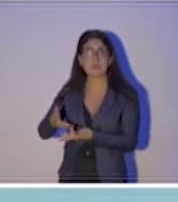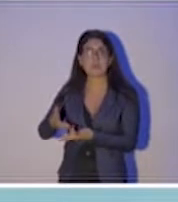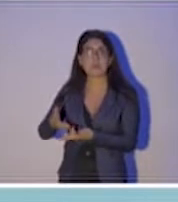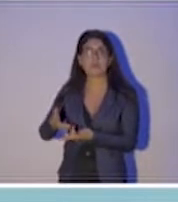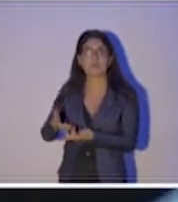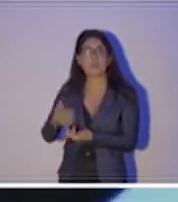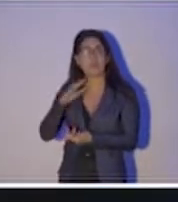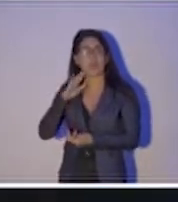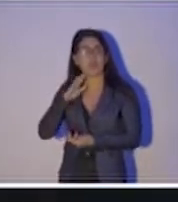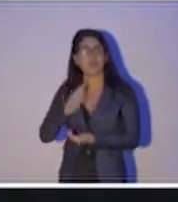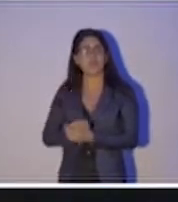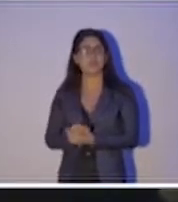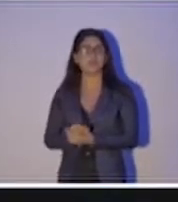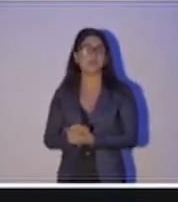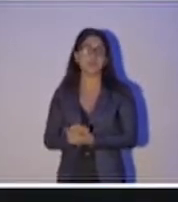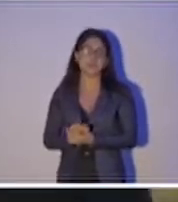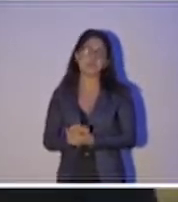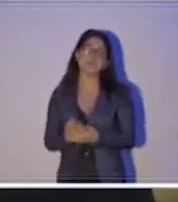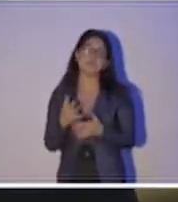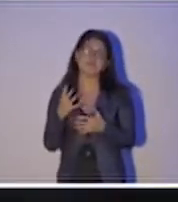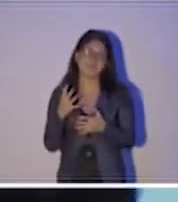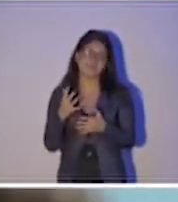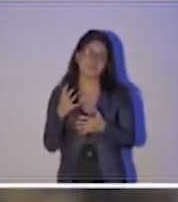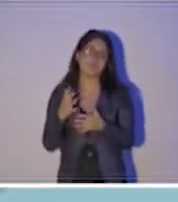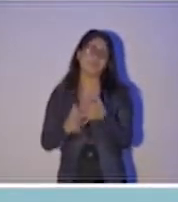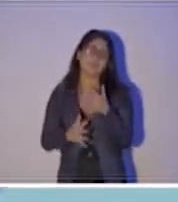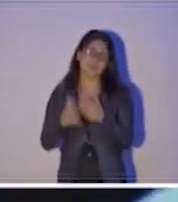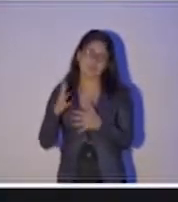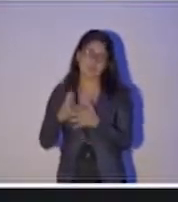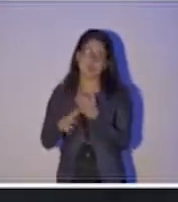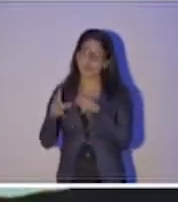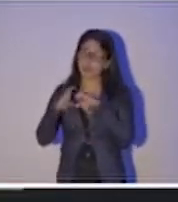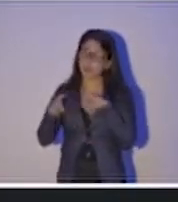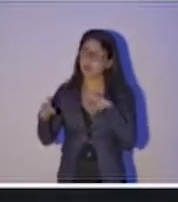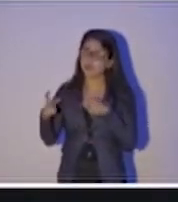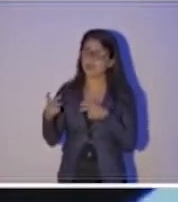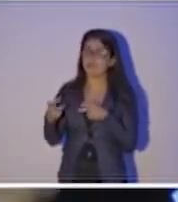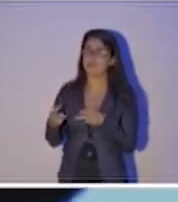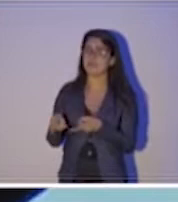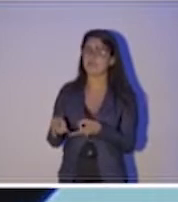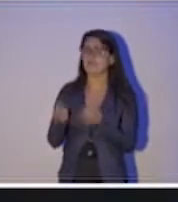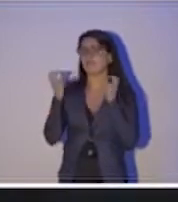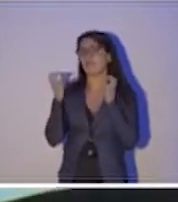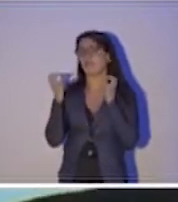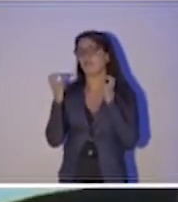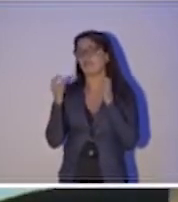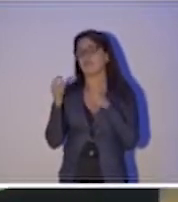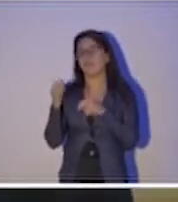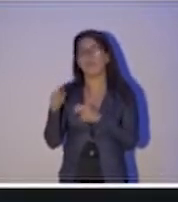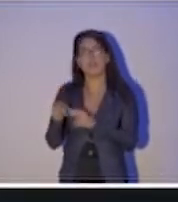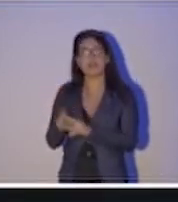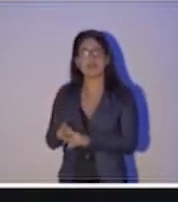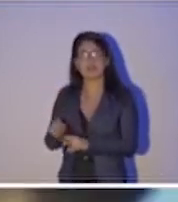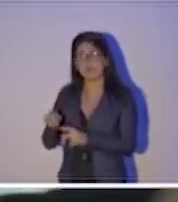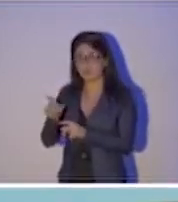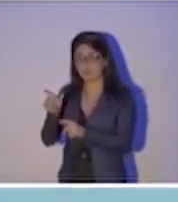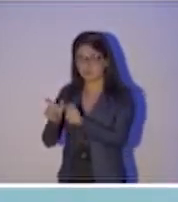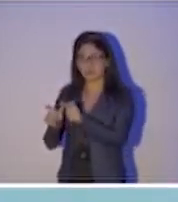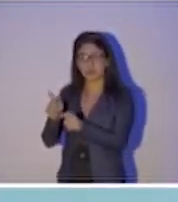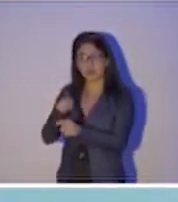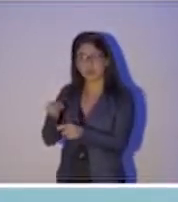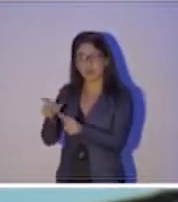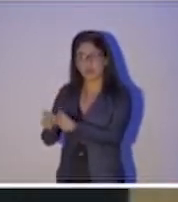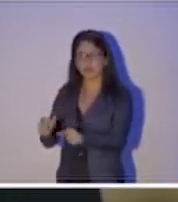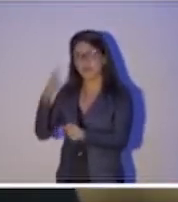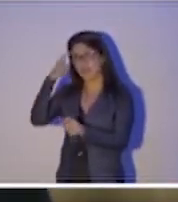Eu acredito que isso afeta. Os nossos alunos percebem essa dissonância, essa discrepância de